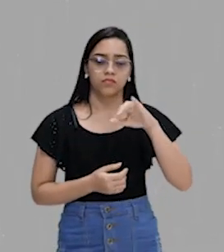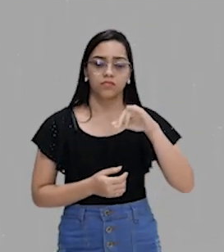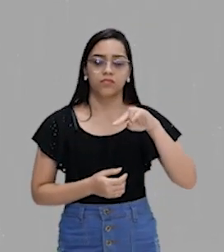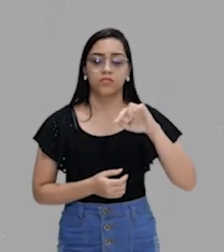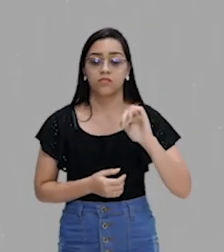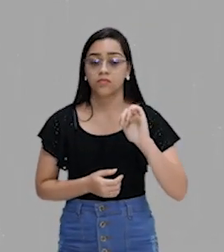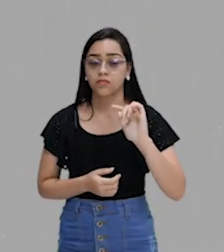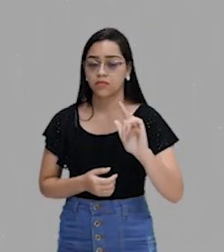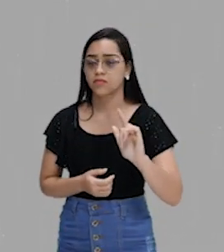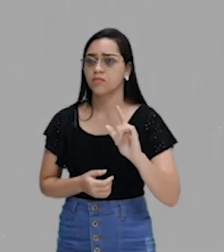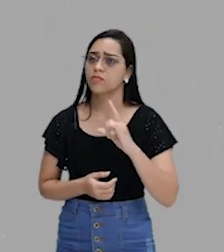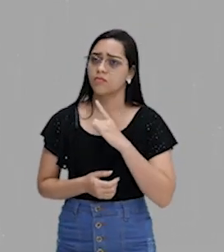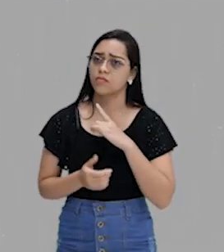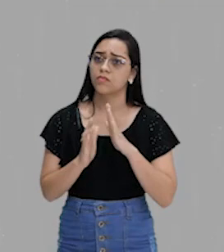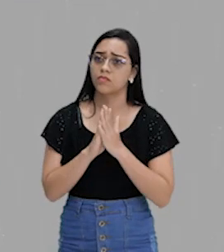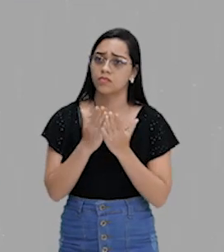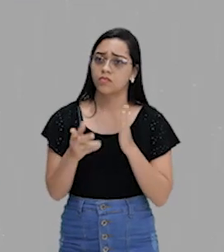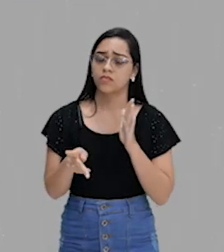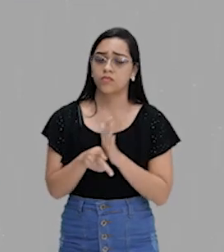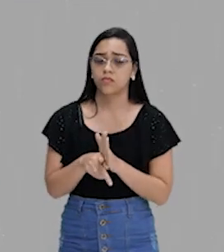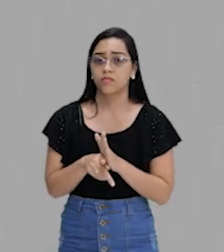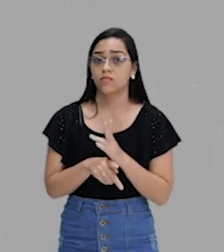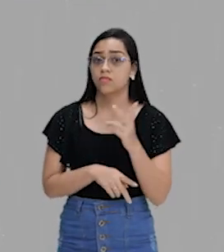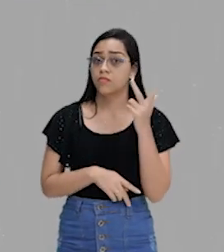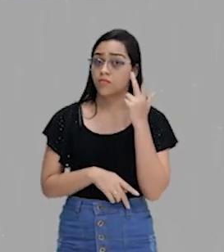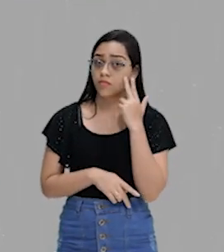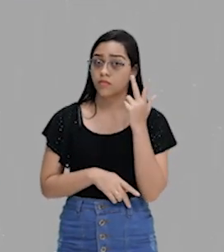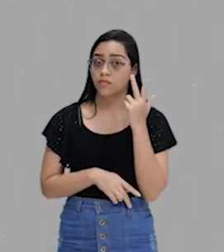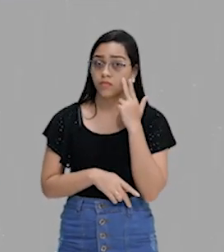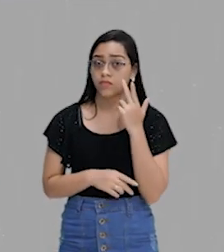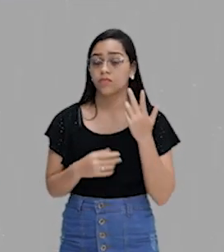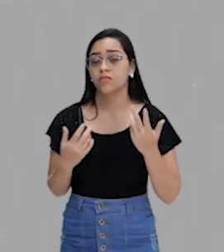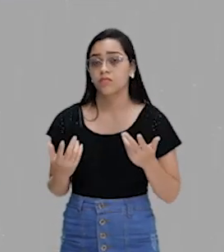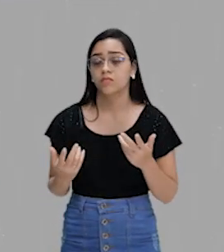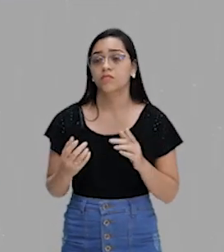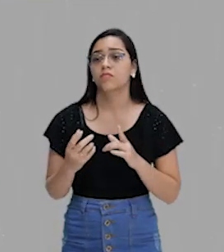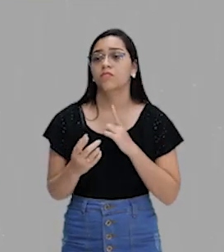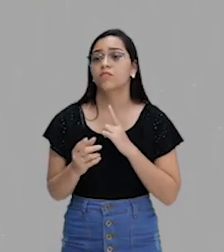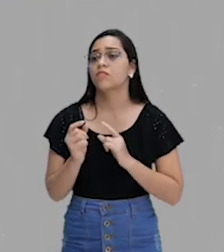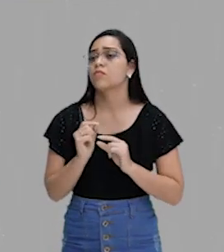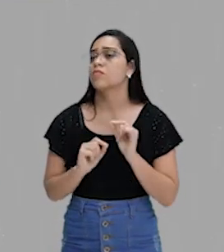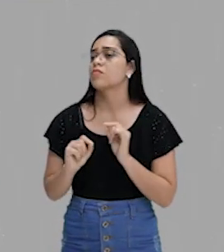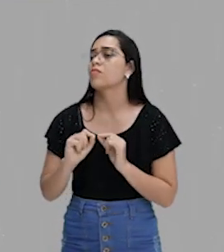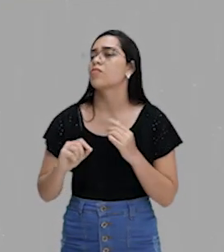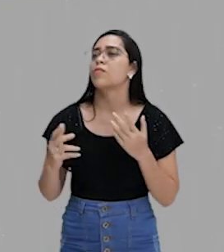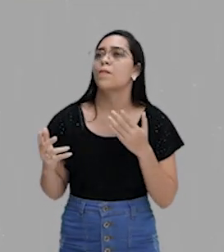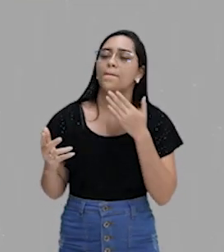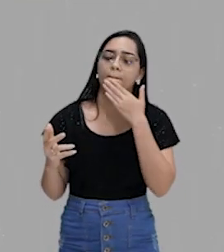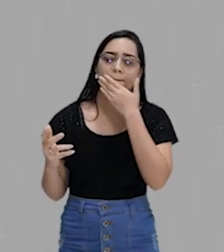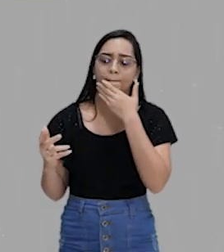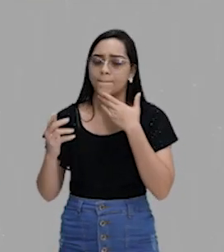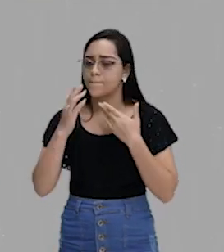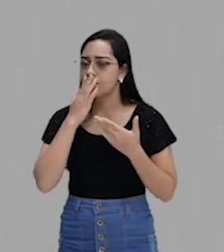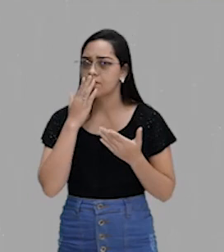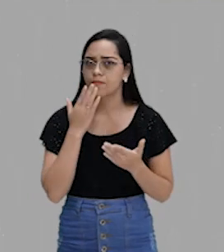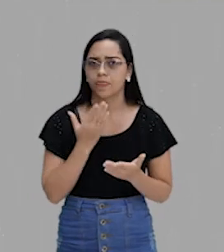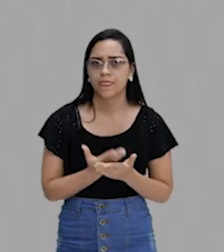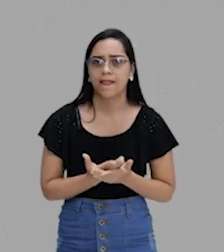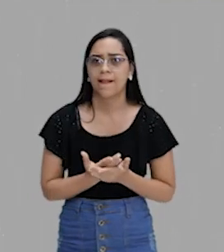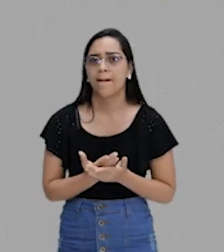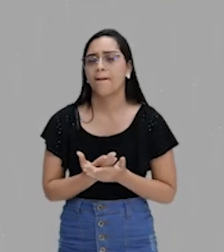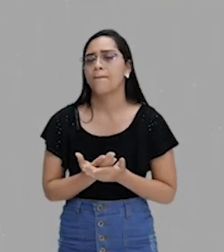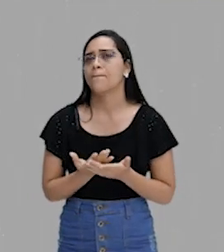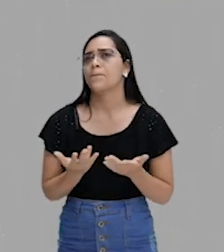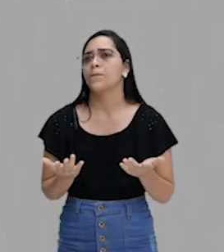tá? É uma obra naturalista, tá certo? Então, o naturalismo tem isso aí, de chocar,